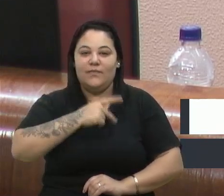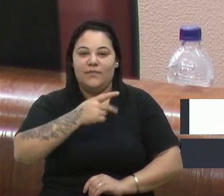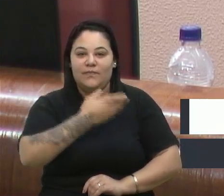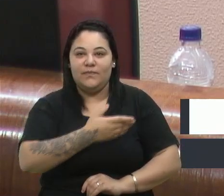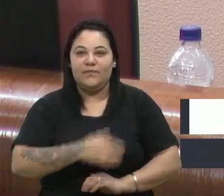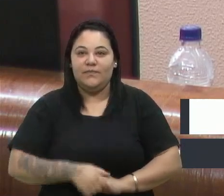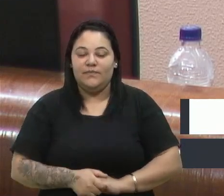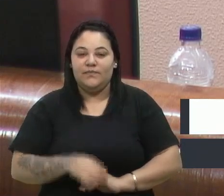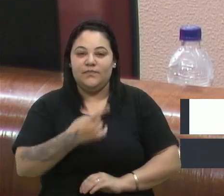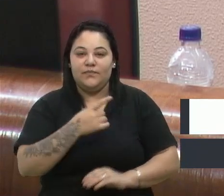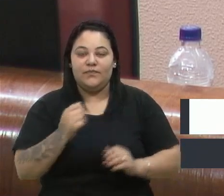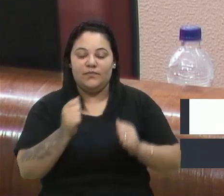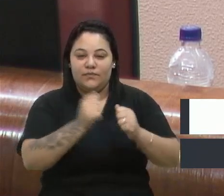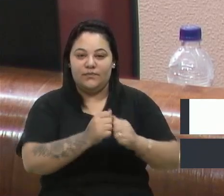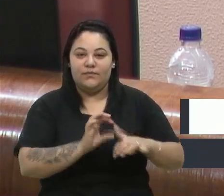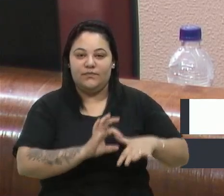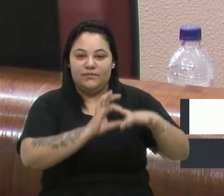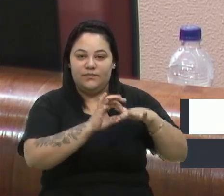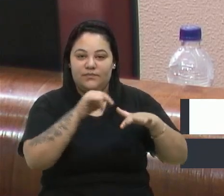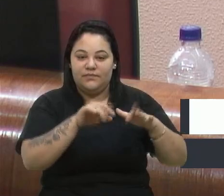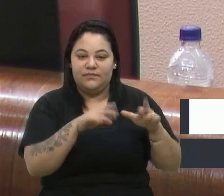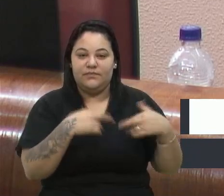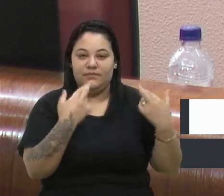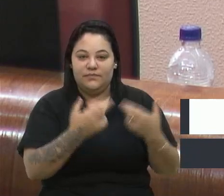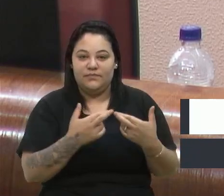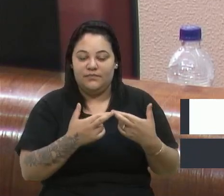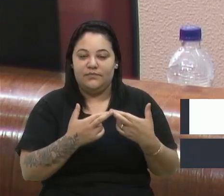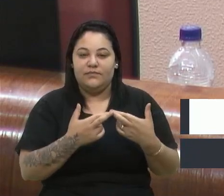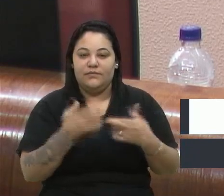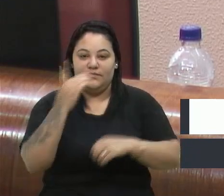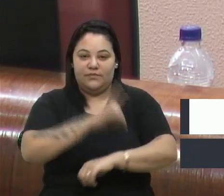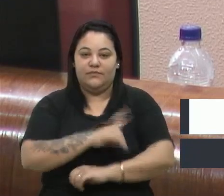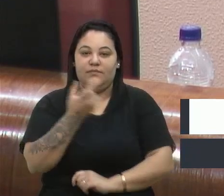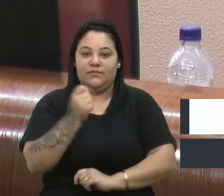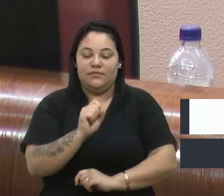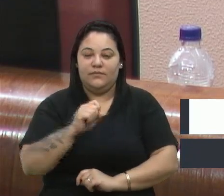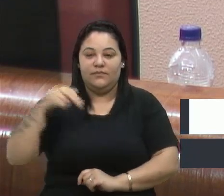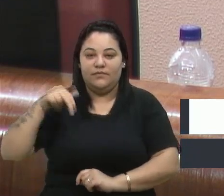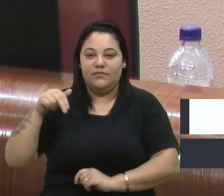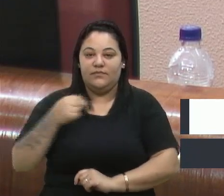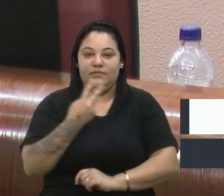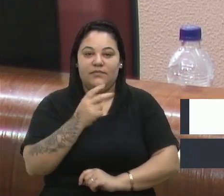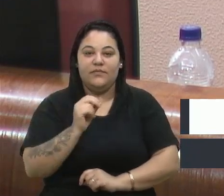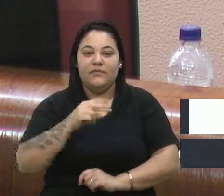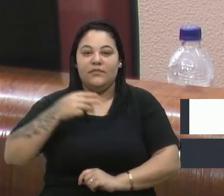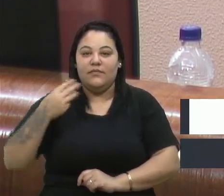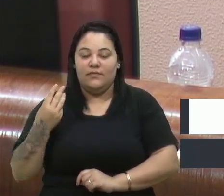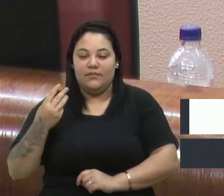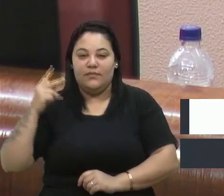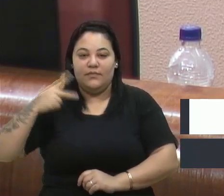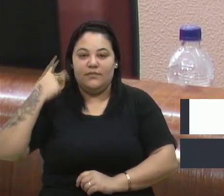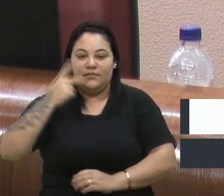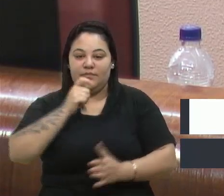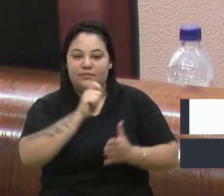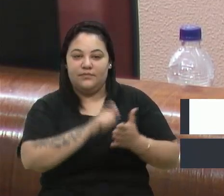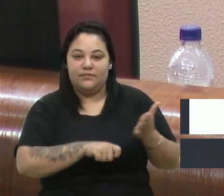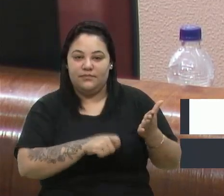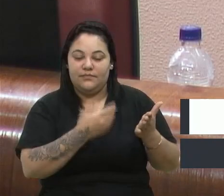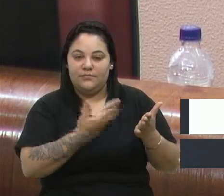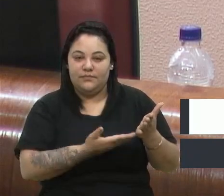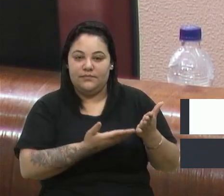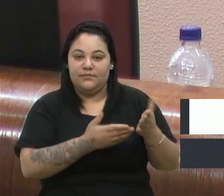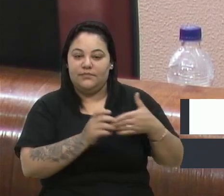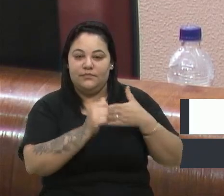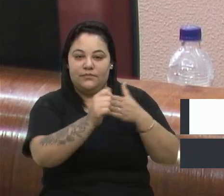de acordo de liderança, sessão ordinária, do dia 8 de novembro de 2023. Os vereadores que apresentam subscrevem, observadas as